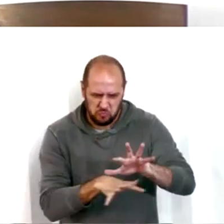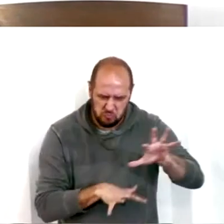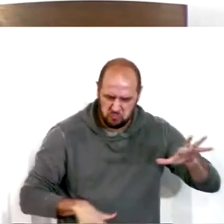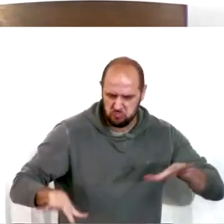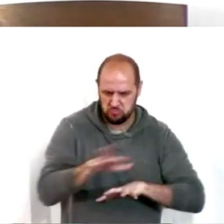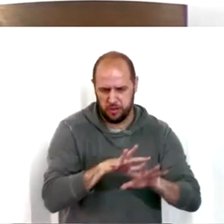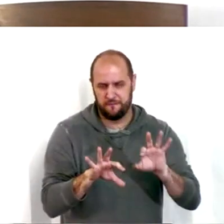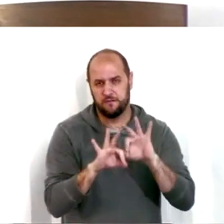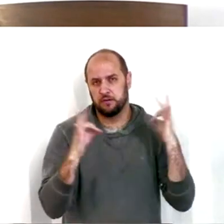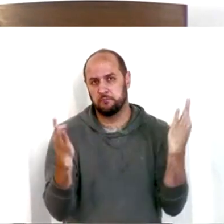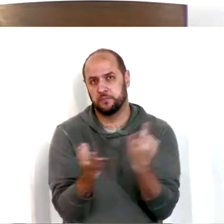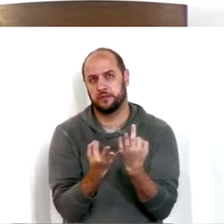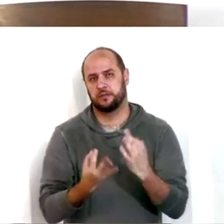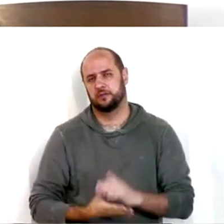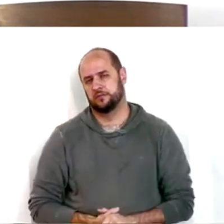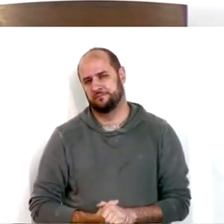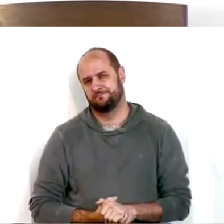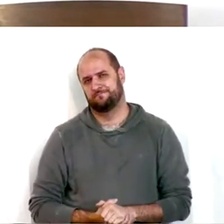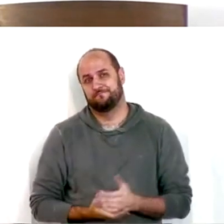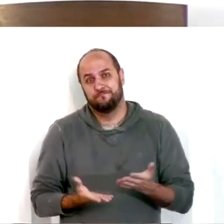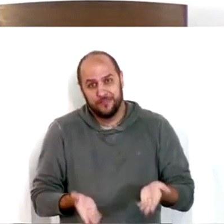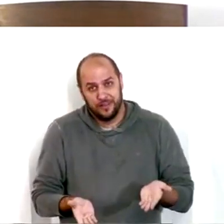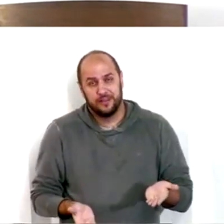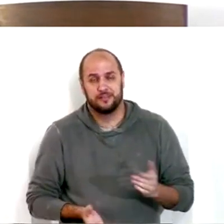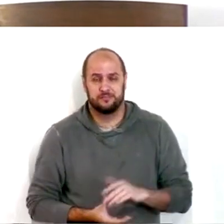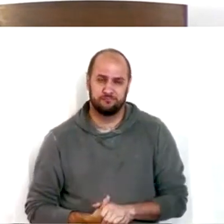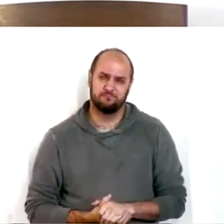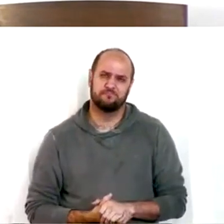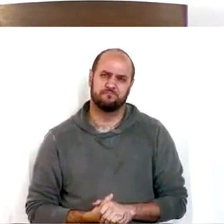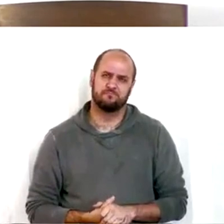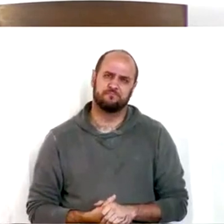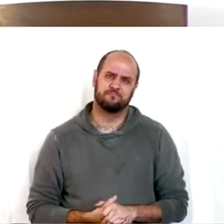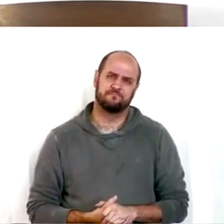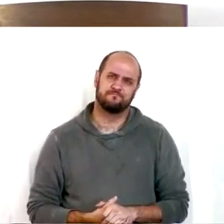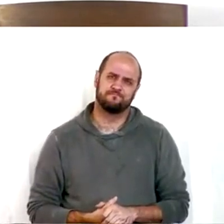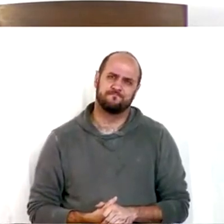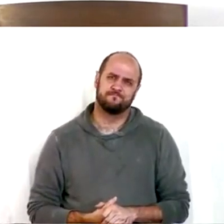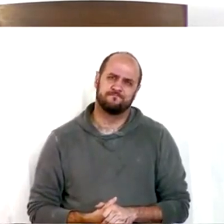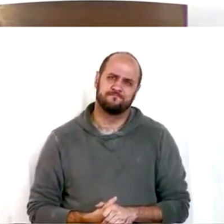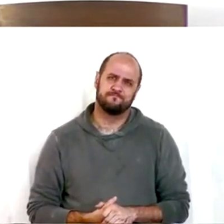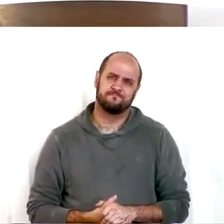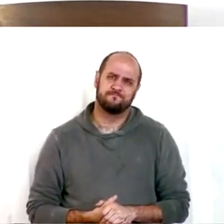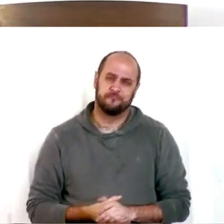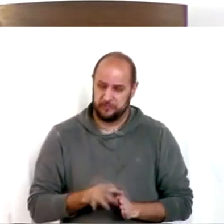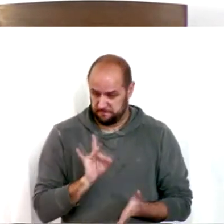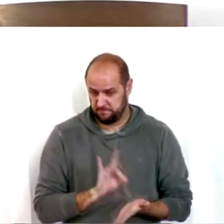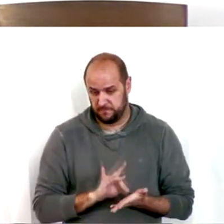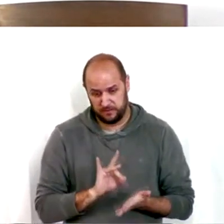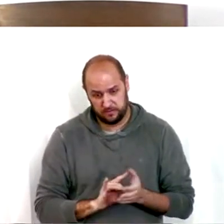família. Não é verdade? Em termos legais.